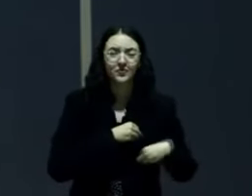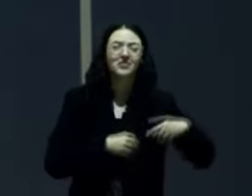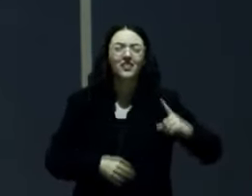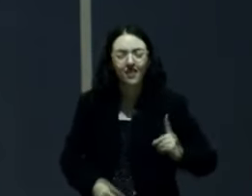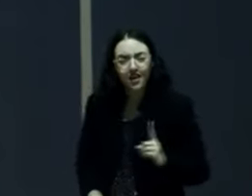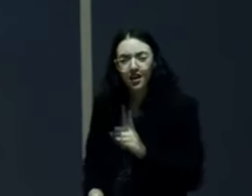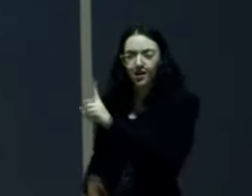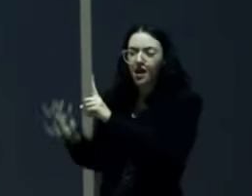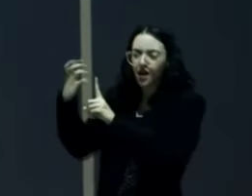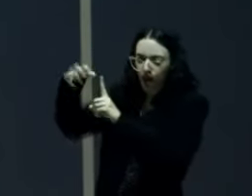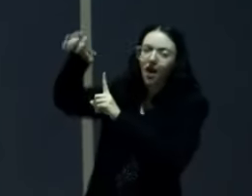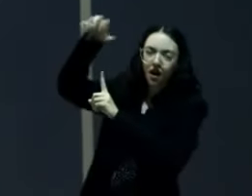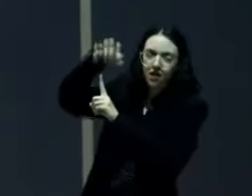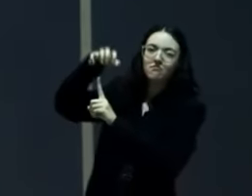rei.